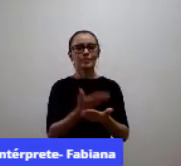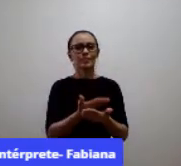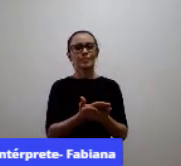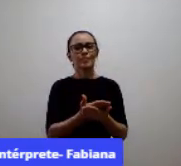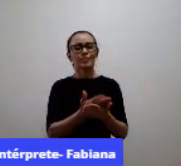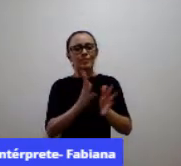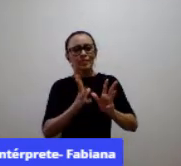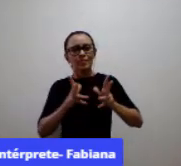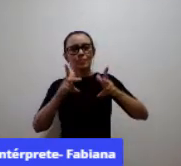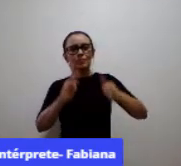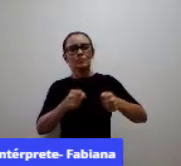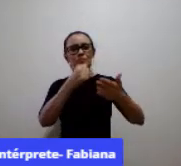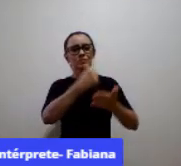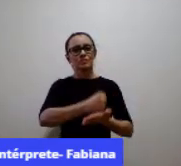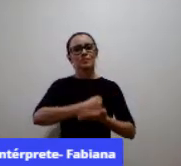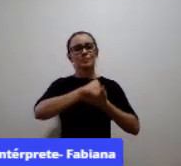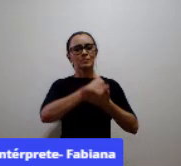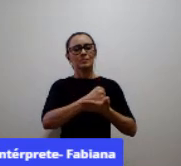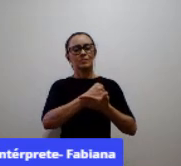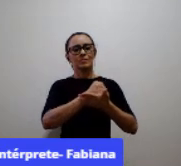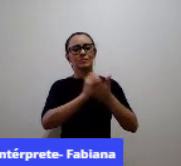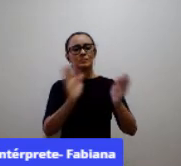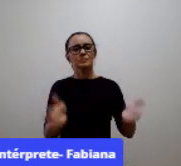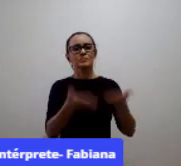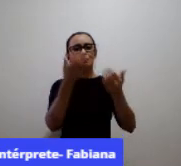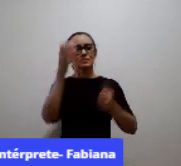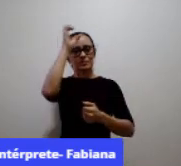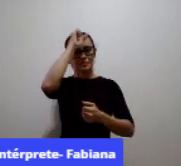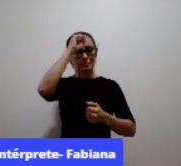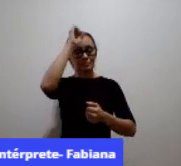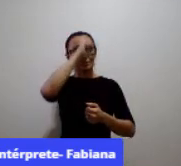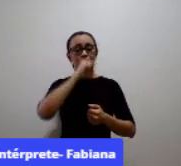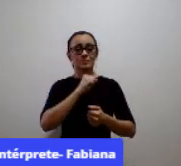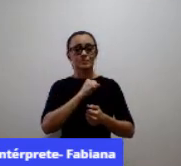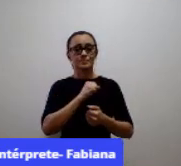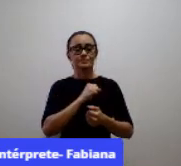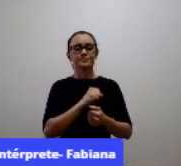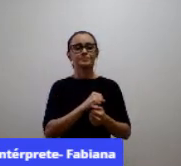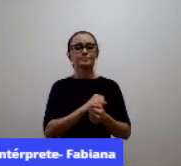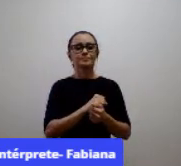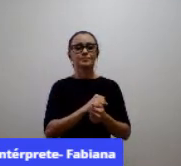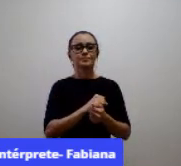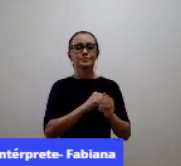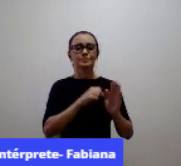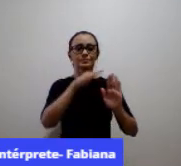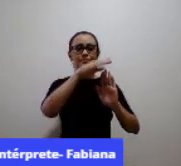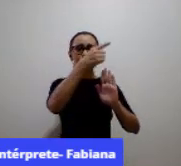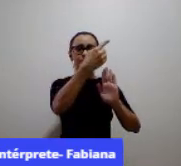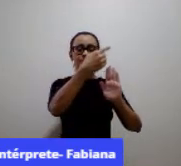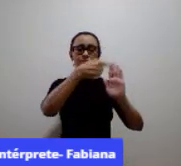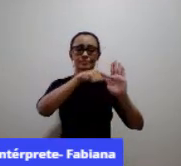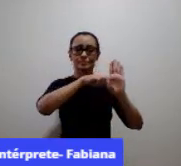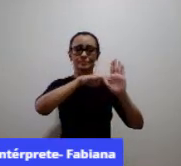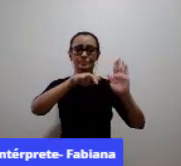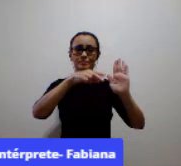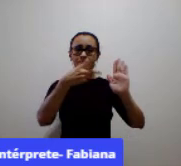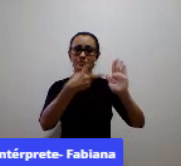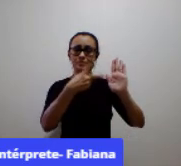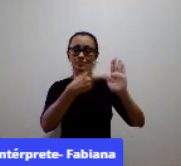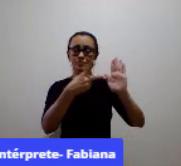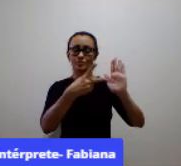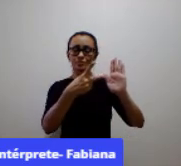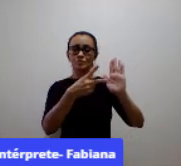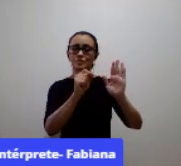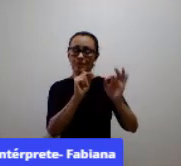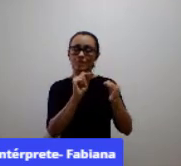a aprendizagem. Então, esse nível 2 é a confecção específica do PEI. É